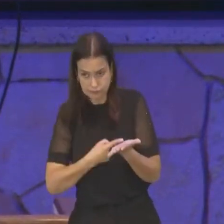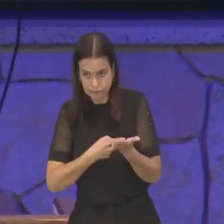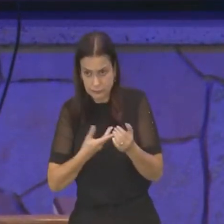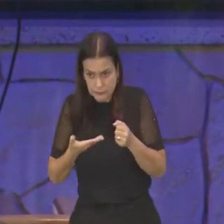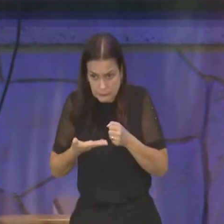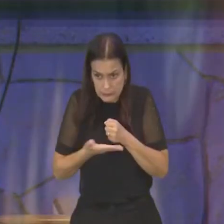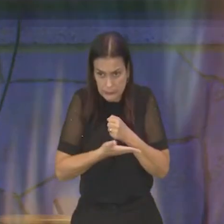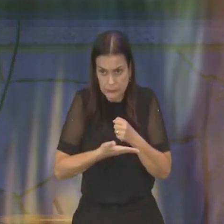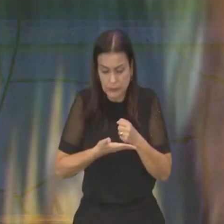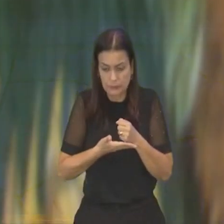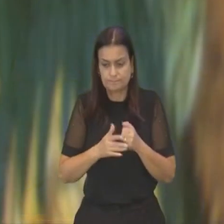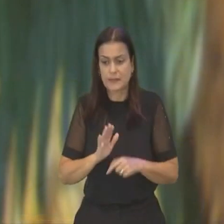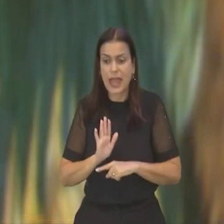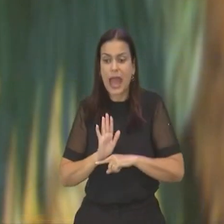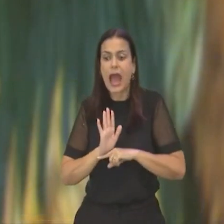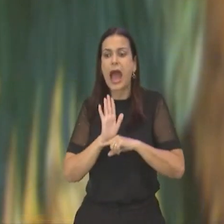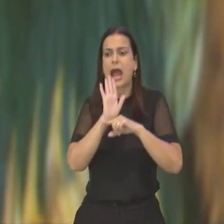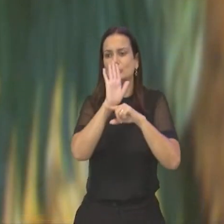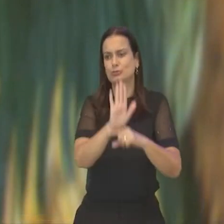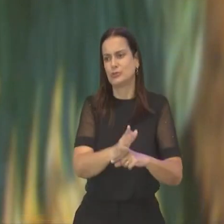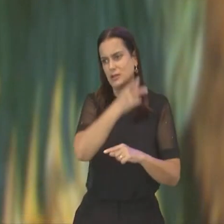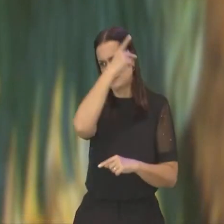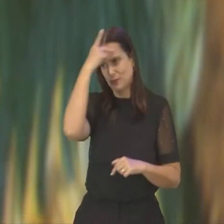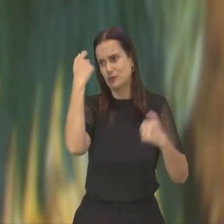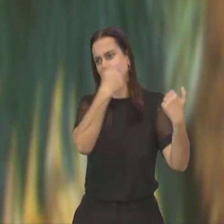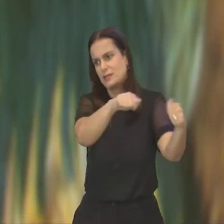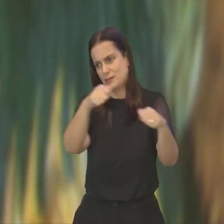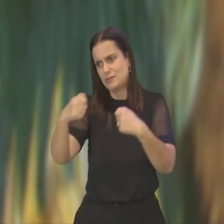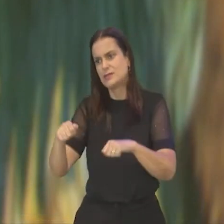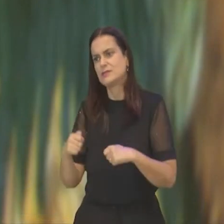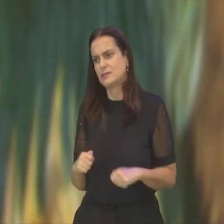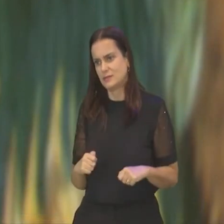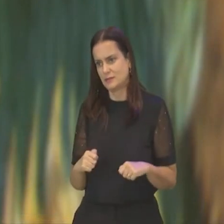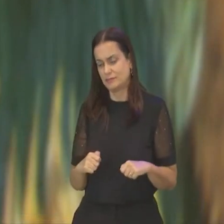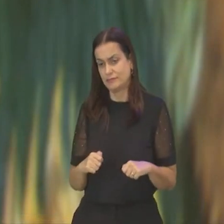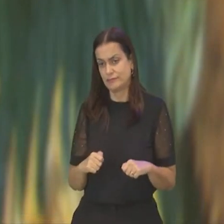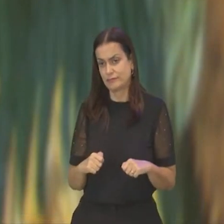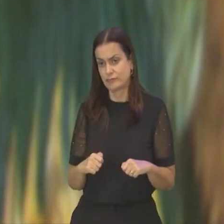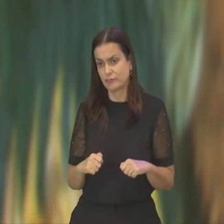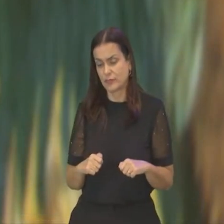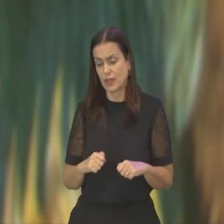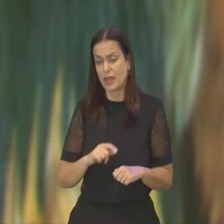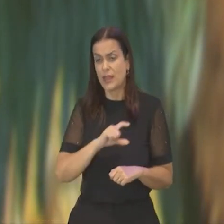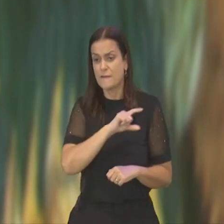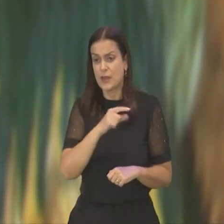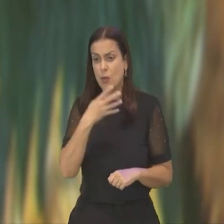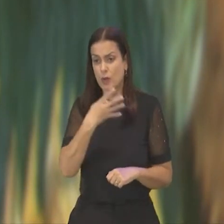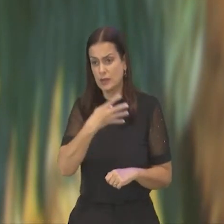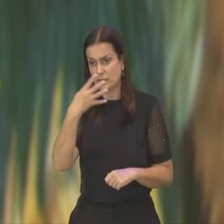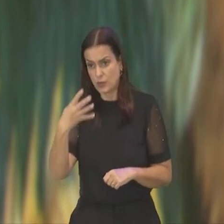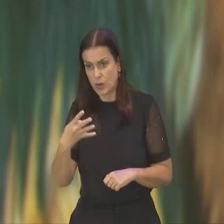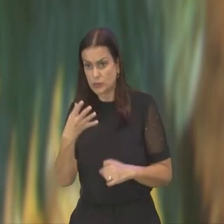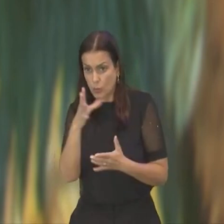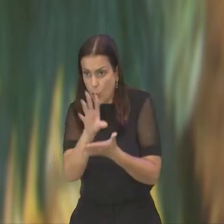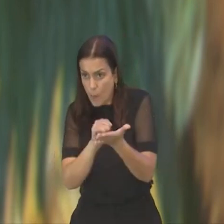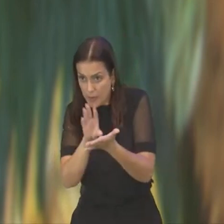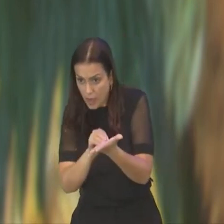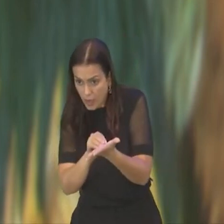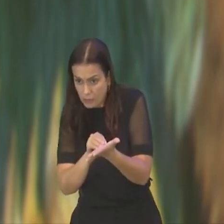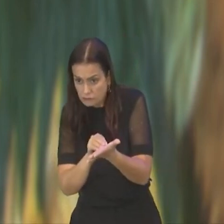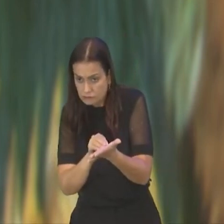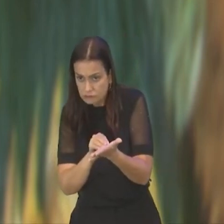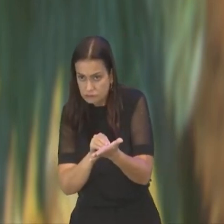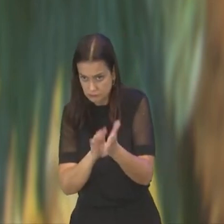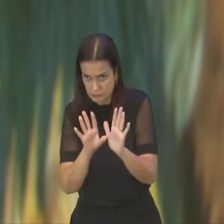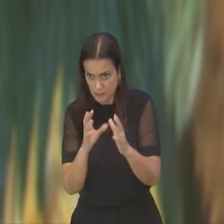ação social altruísta. O versos 44 e 45, vamos ler juntos?